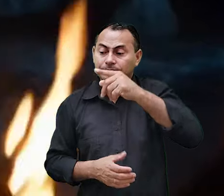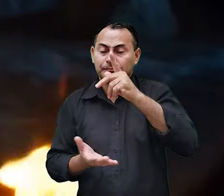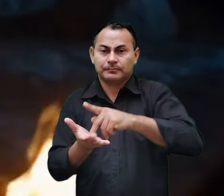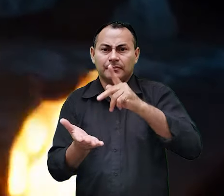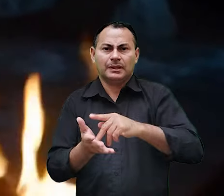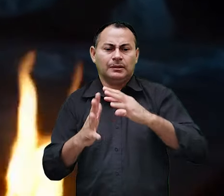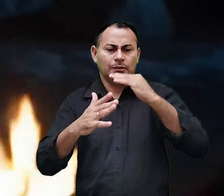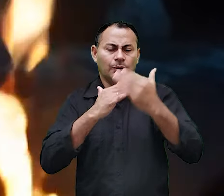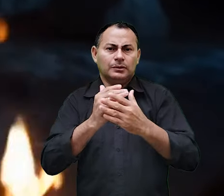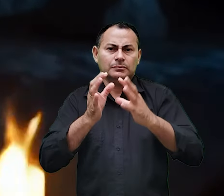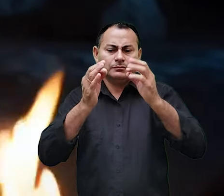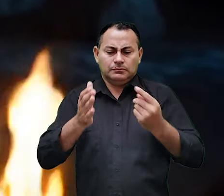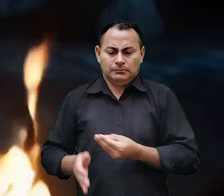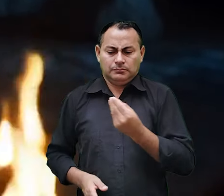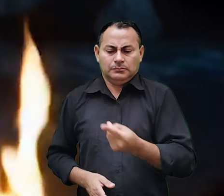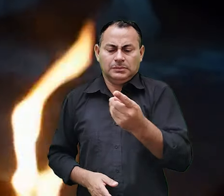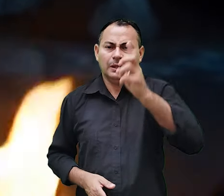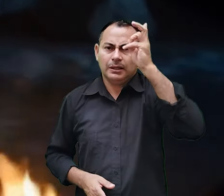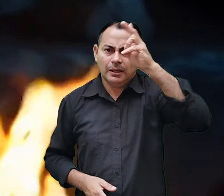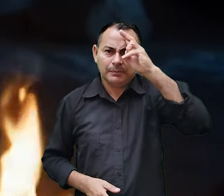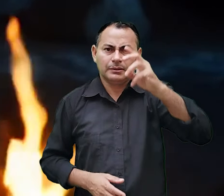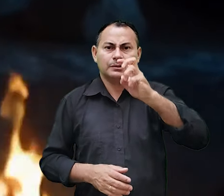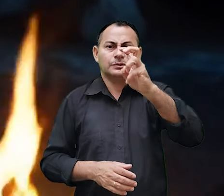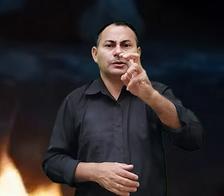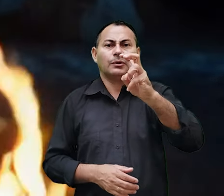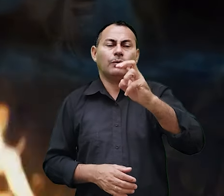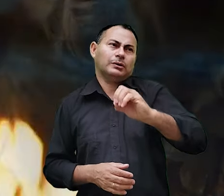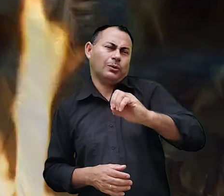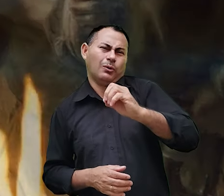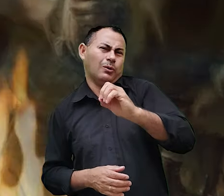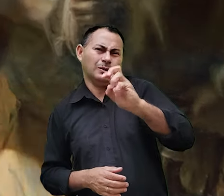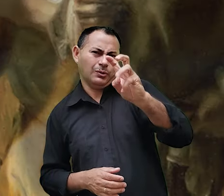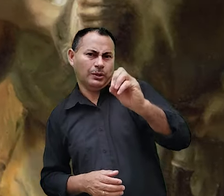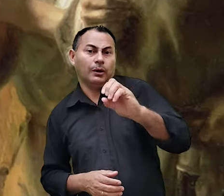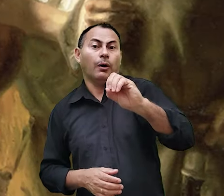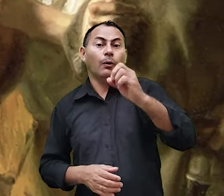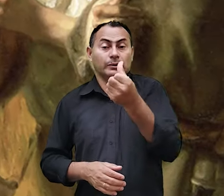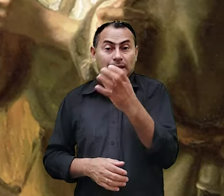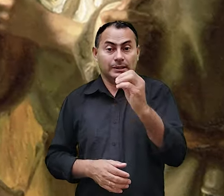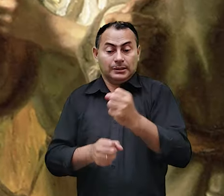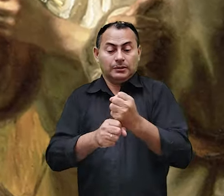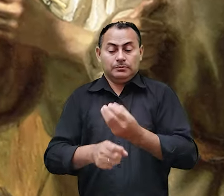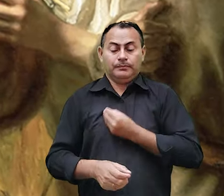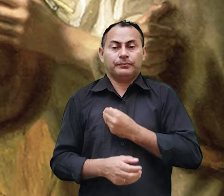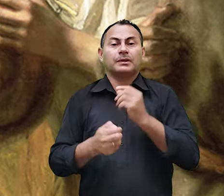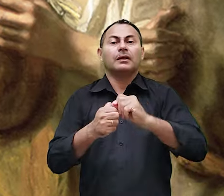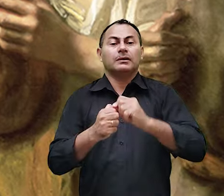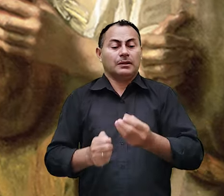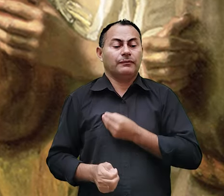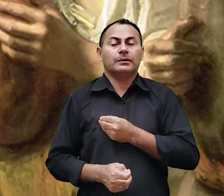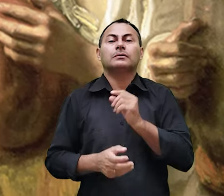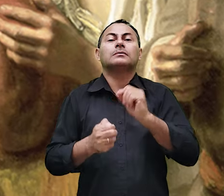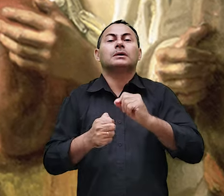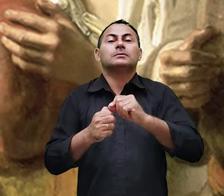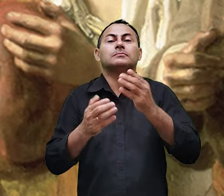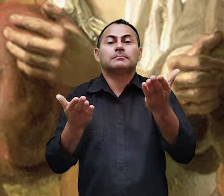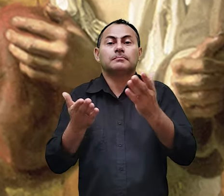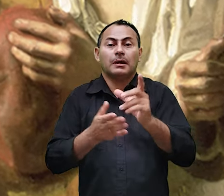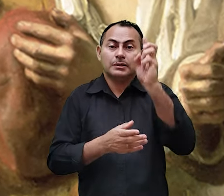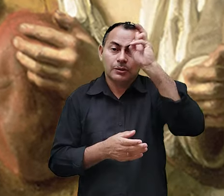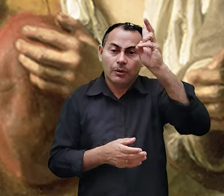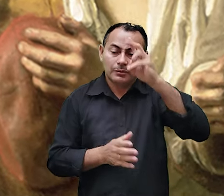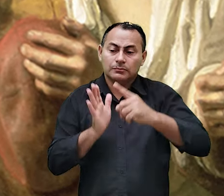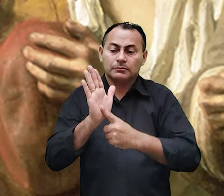memória. Na verdade, ele tem toda a eternidade para se lembrar dos 50 ou 60 anos que viveu. O que ele fez da vida